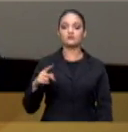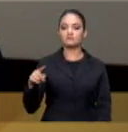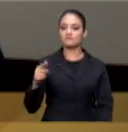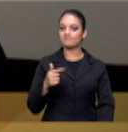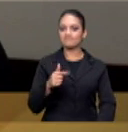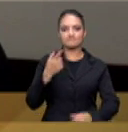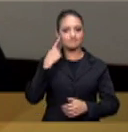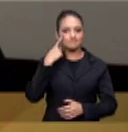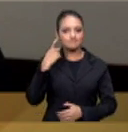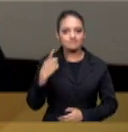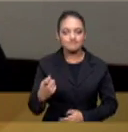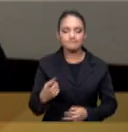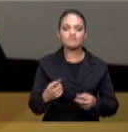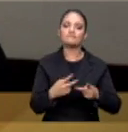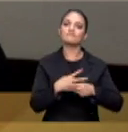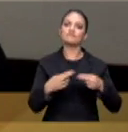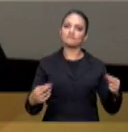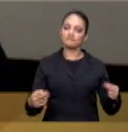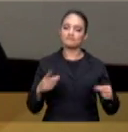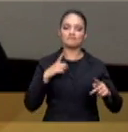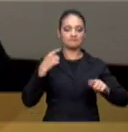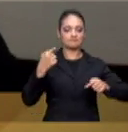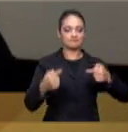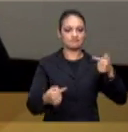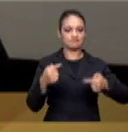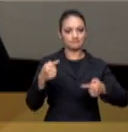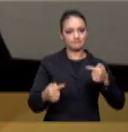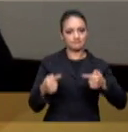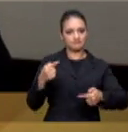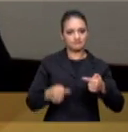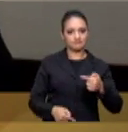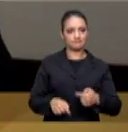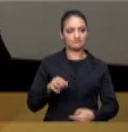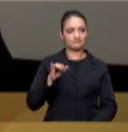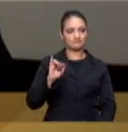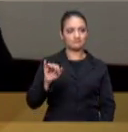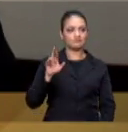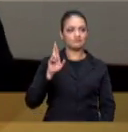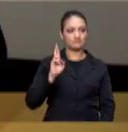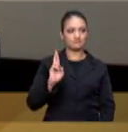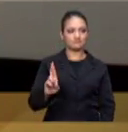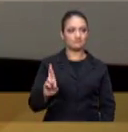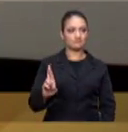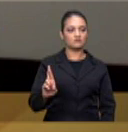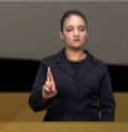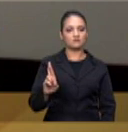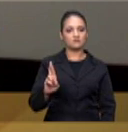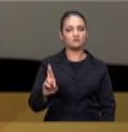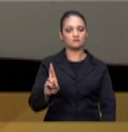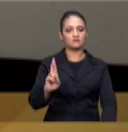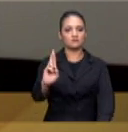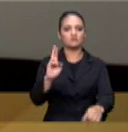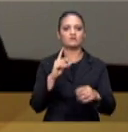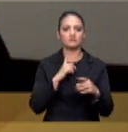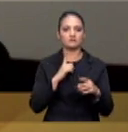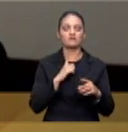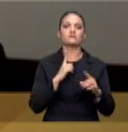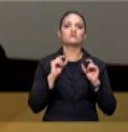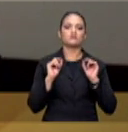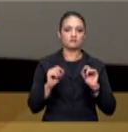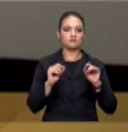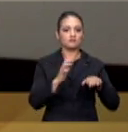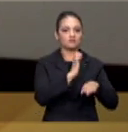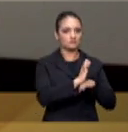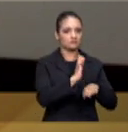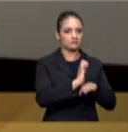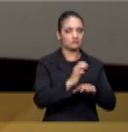em demandas em que se discuta imposto de renda retido na fonte pelos estados e municípios, que compete à